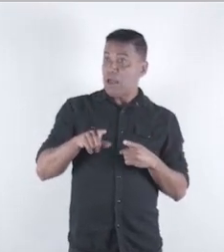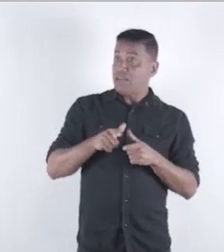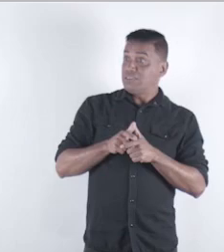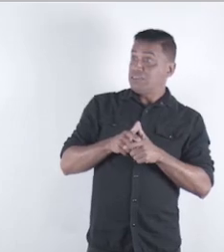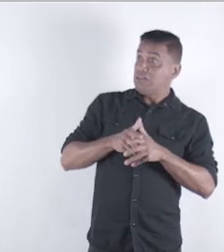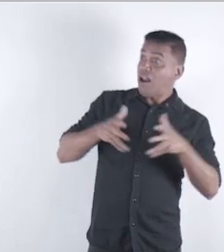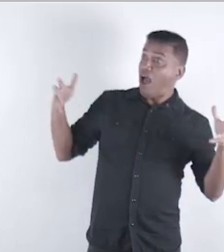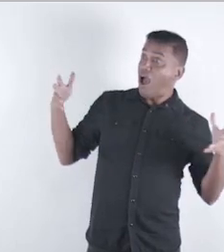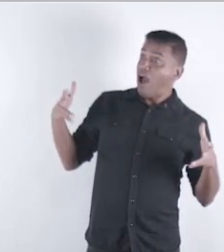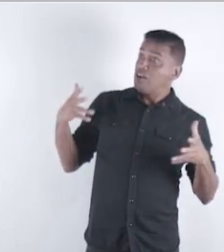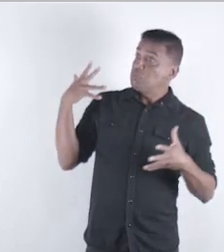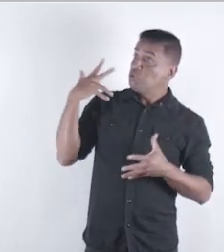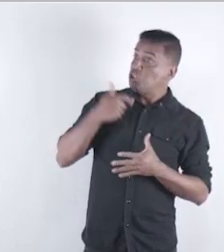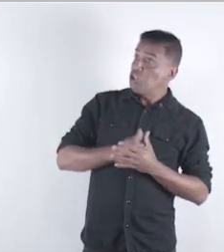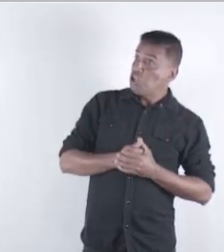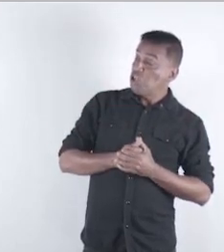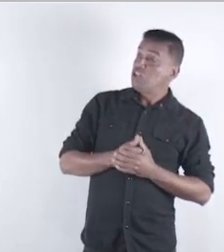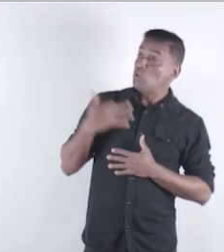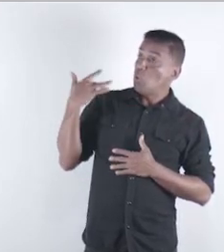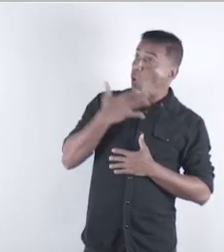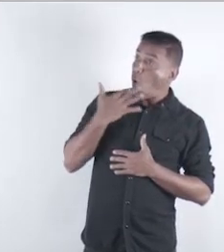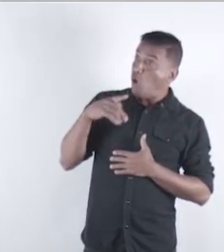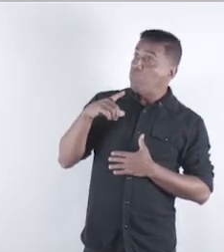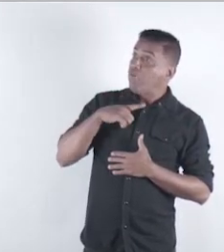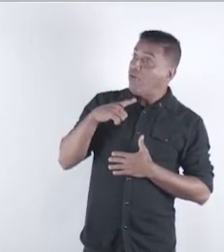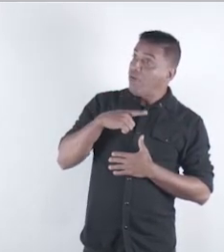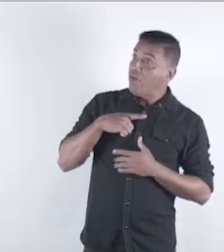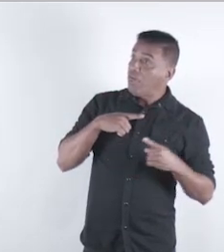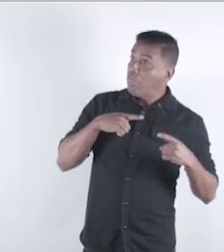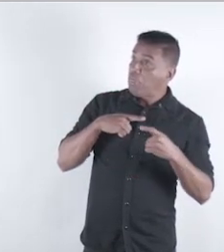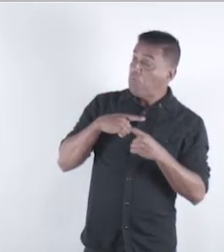ela já tinha visto. E a mais colorida.